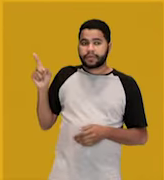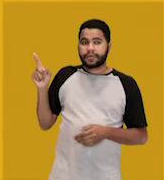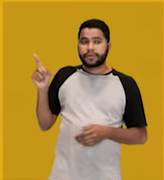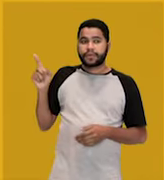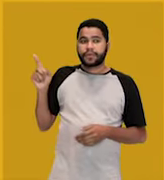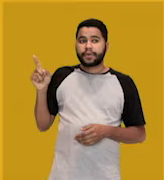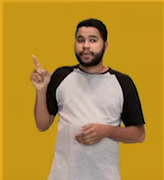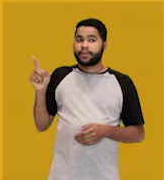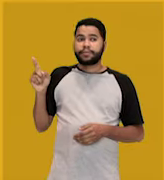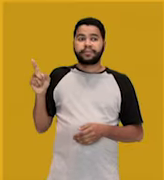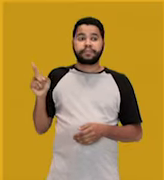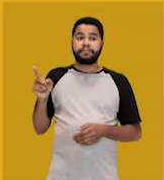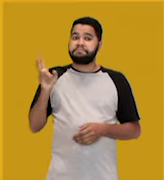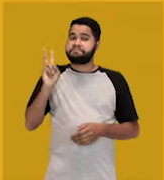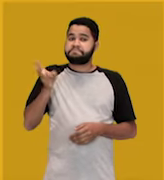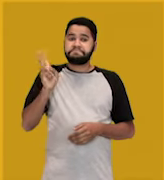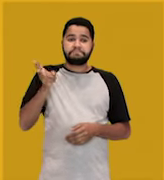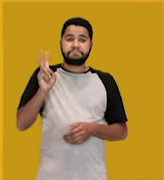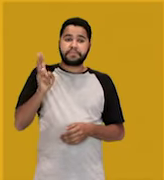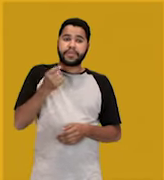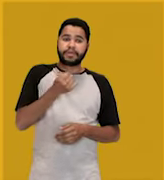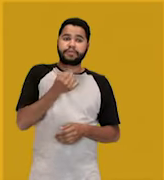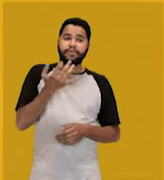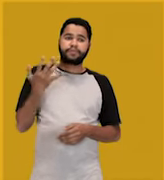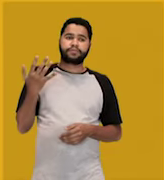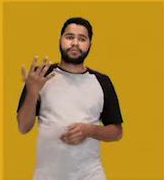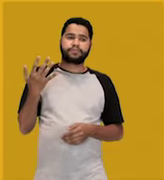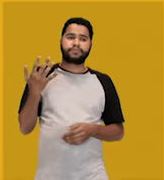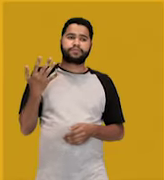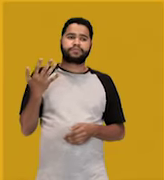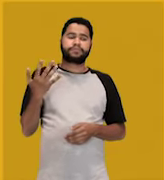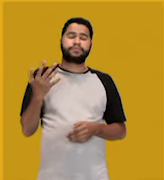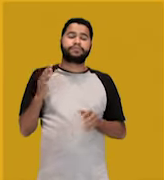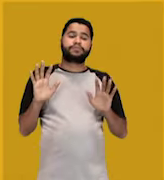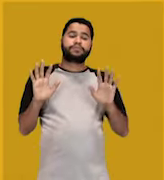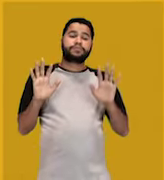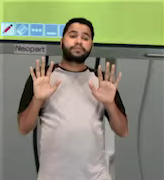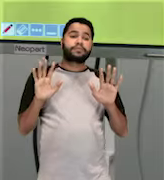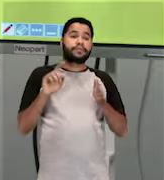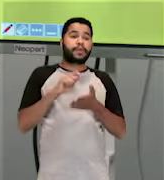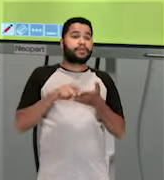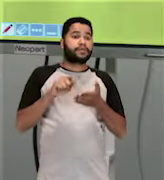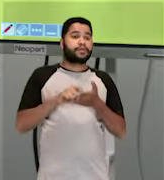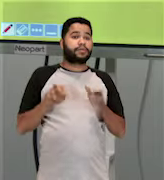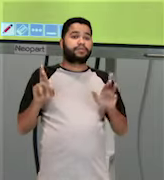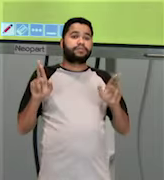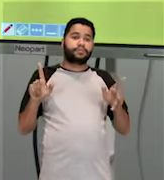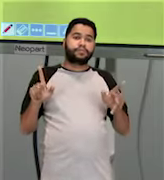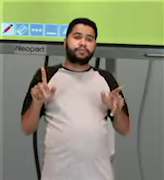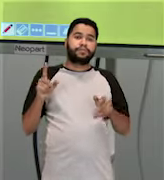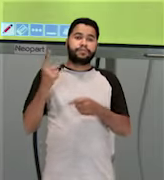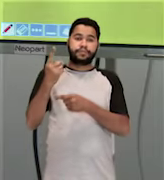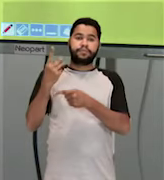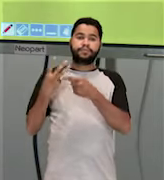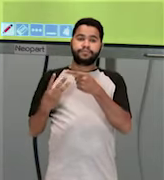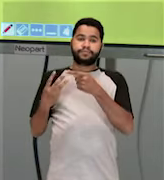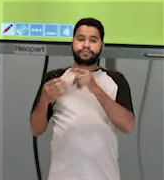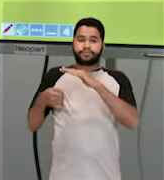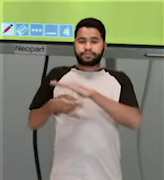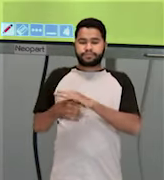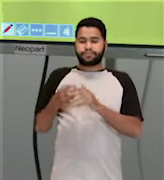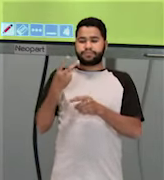observar que elas representam a mesma quantidade, não é verdade? Mas são escritas de maneira diferente. Aqui é 1/3 e